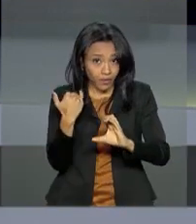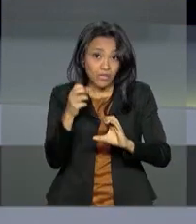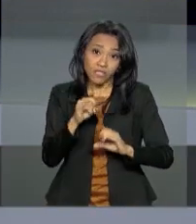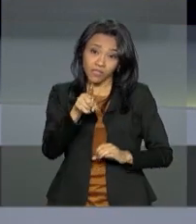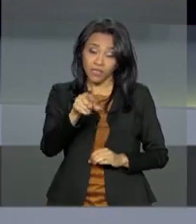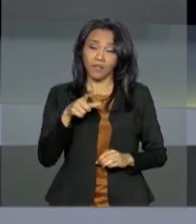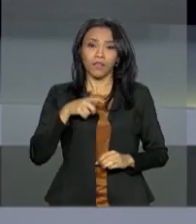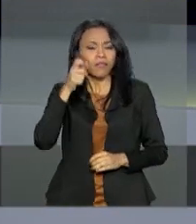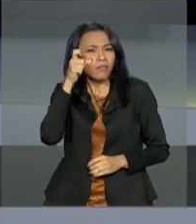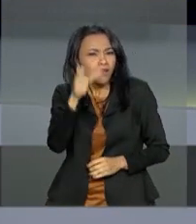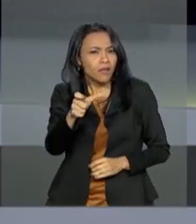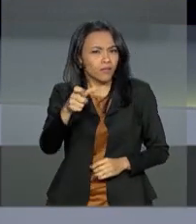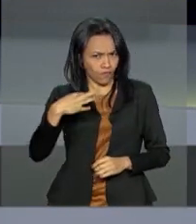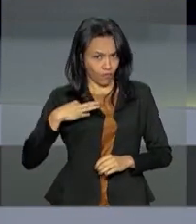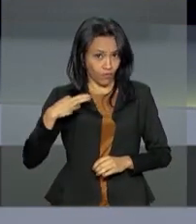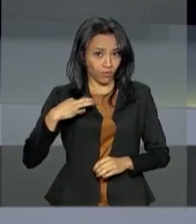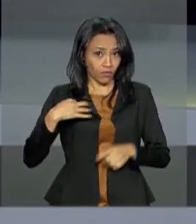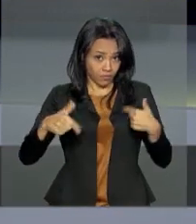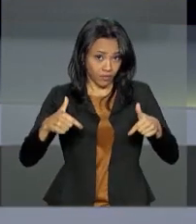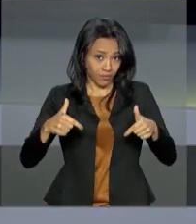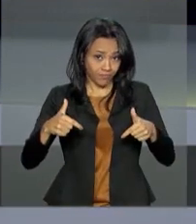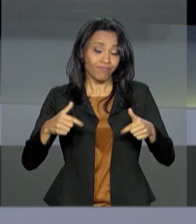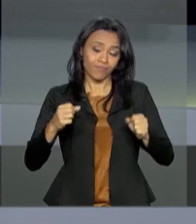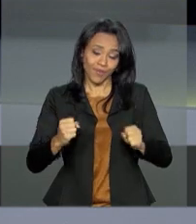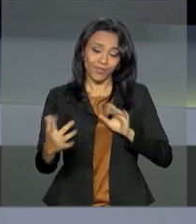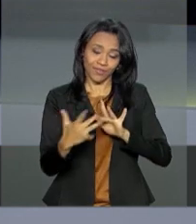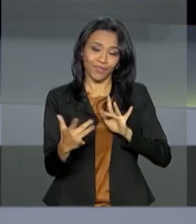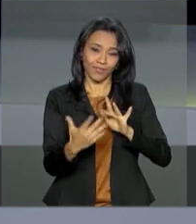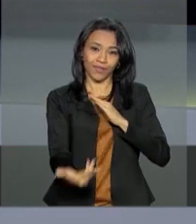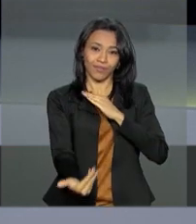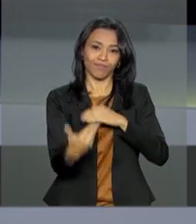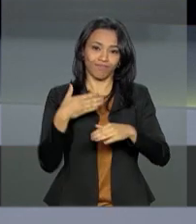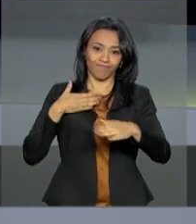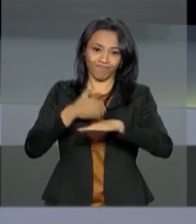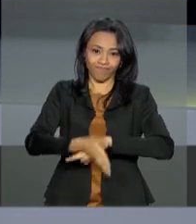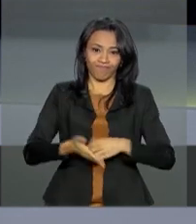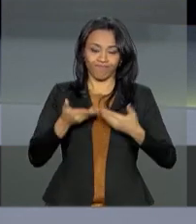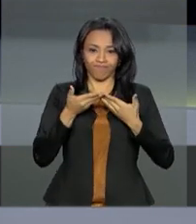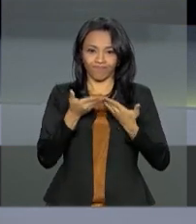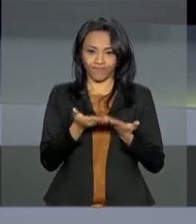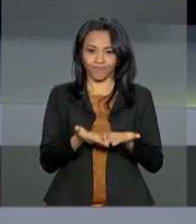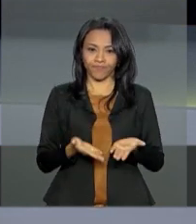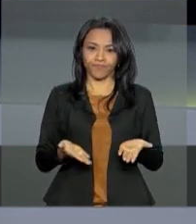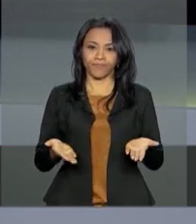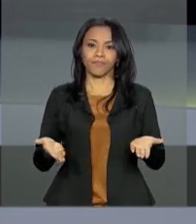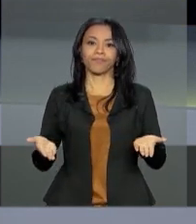se você tem interesse em ser um voluntário da instituição pode buscar informações no site